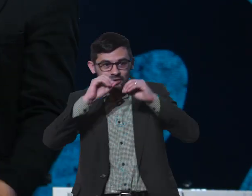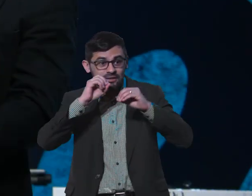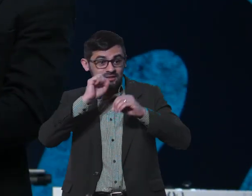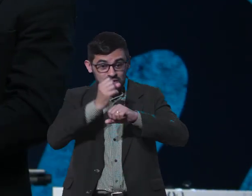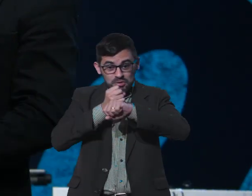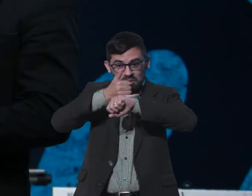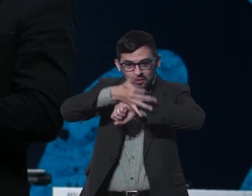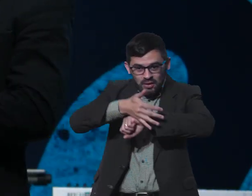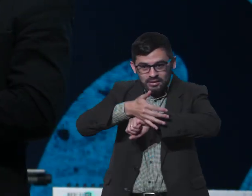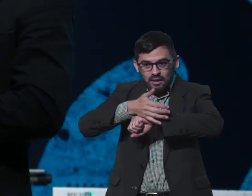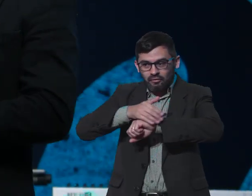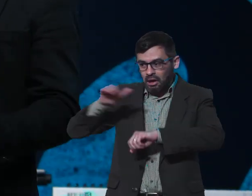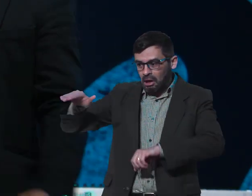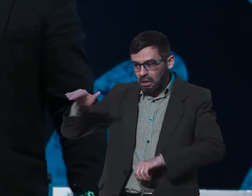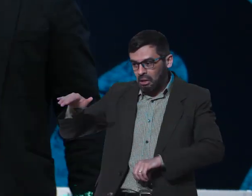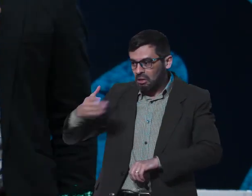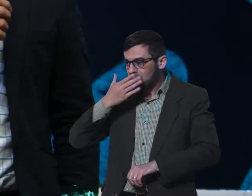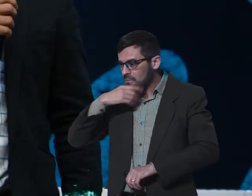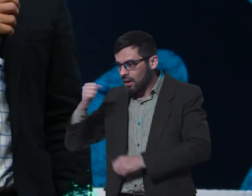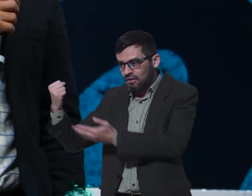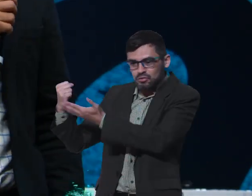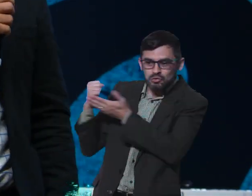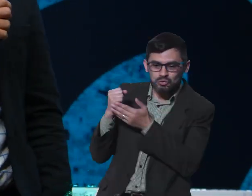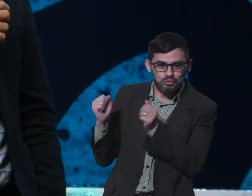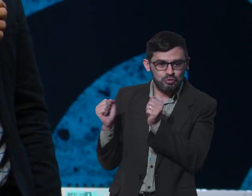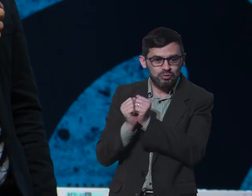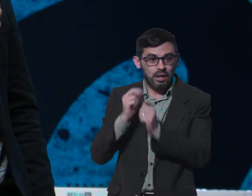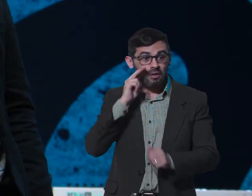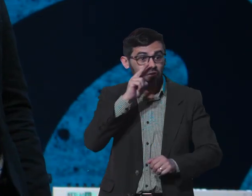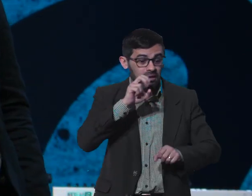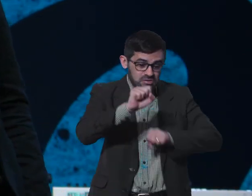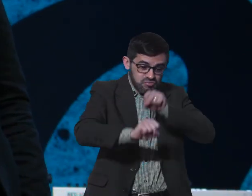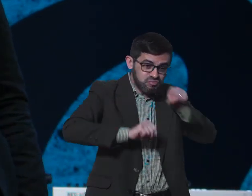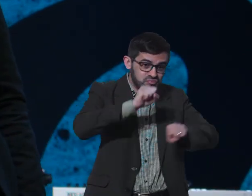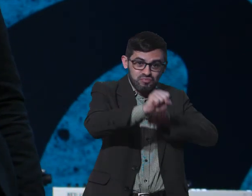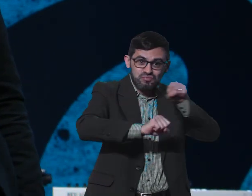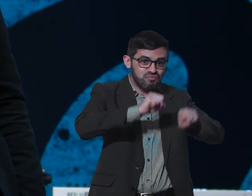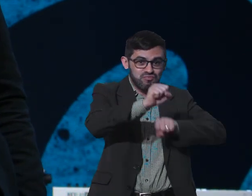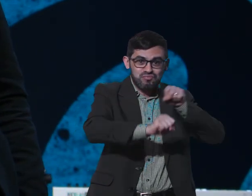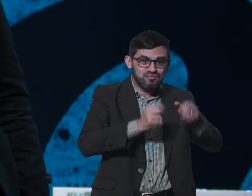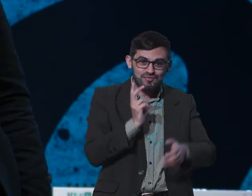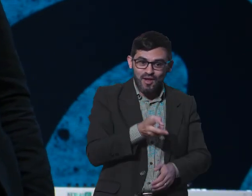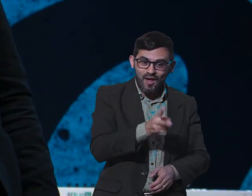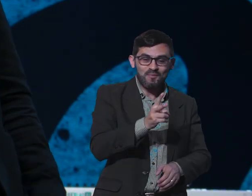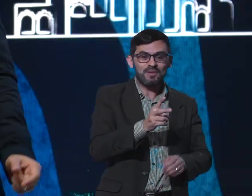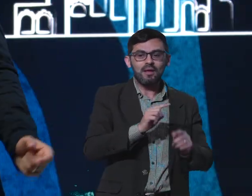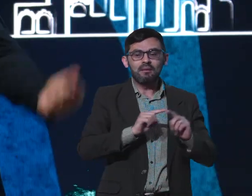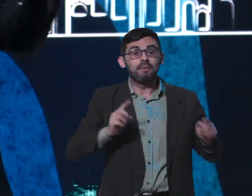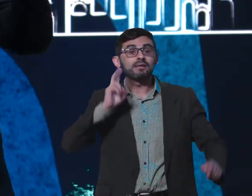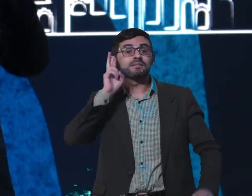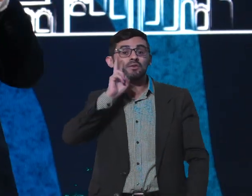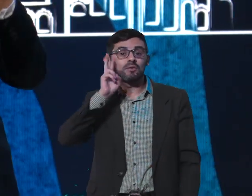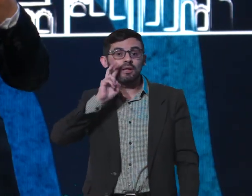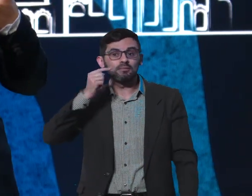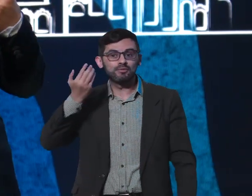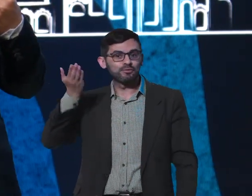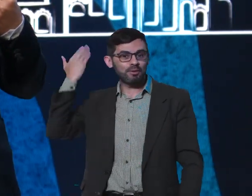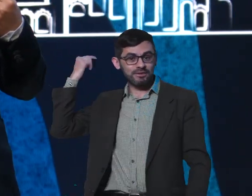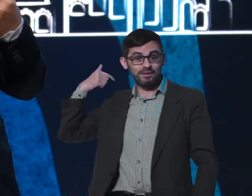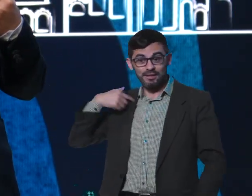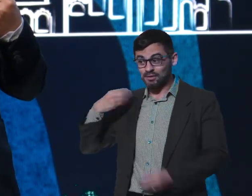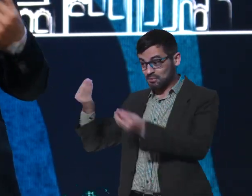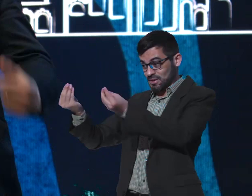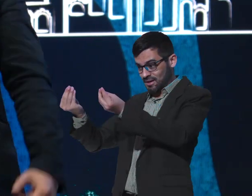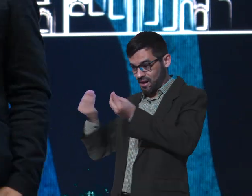madrugada, ela vai lá na minha cama, me cutuca para eu ficar olhando ela andar de bicicleta. Mas eu lembro quando eu ganhei uma